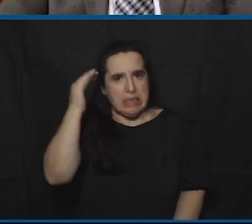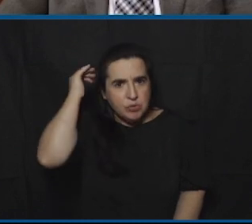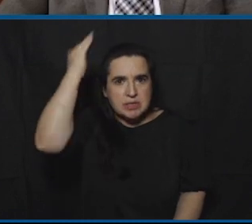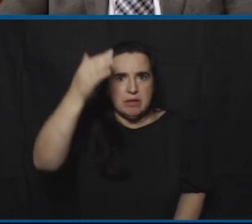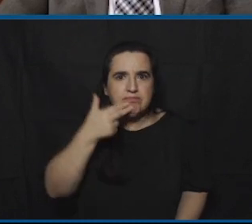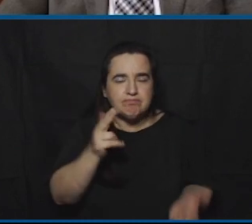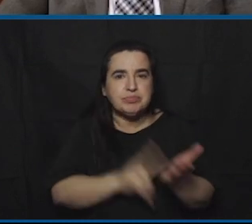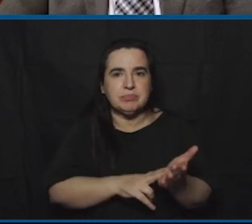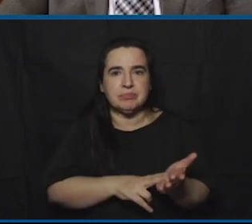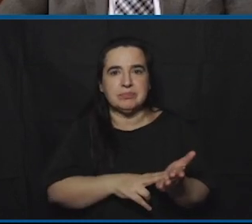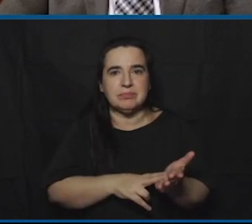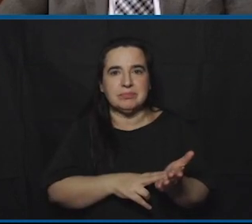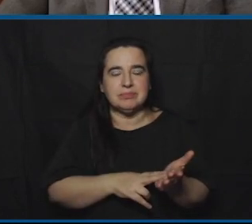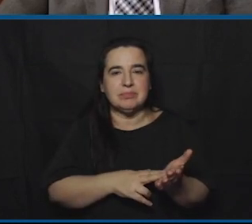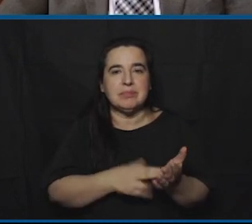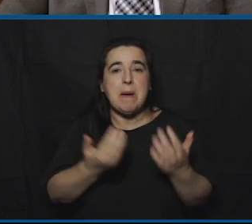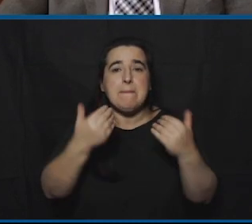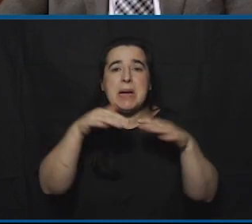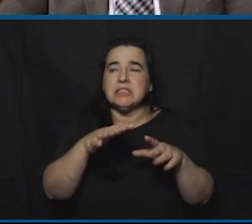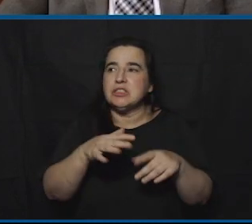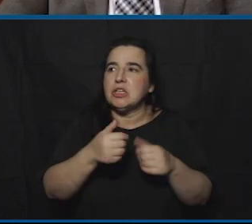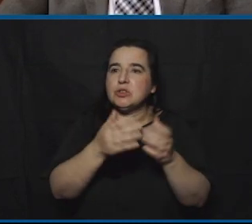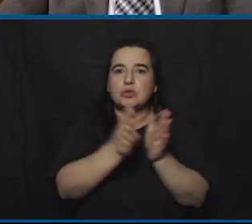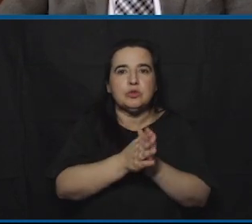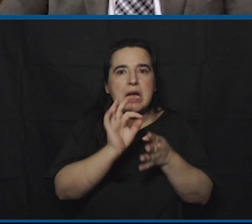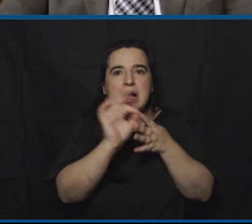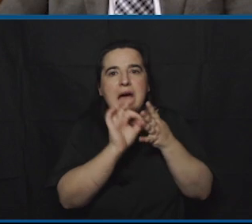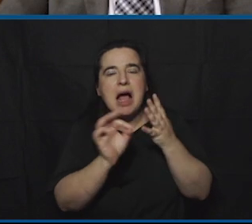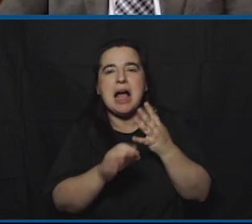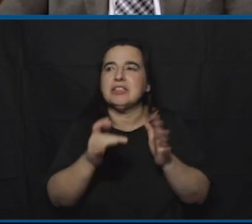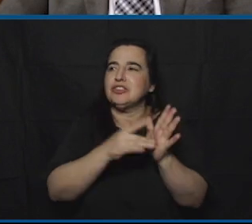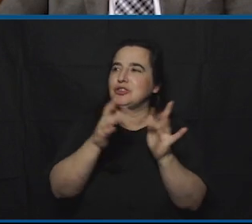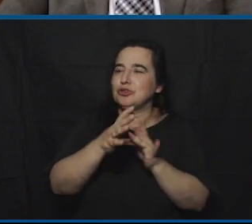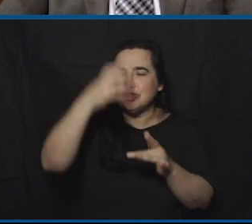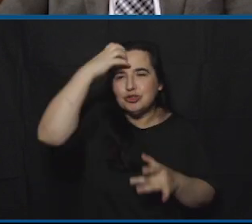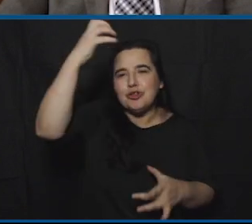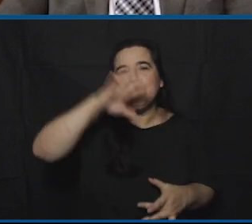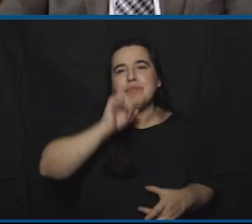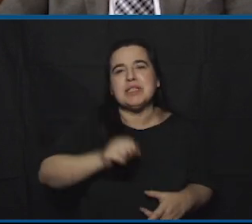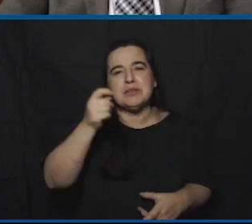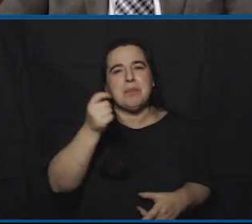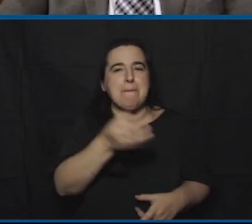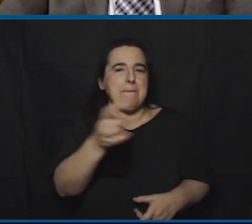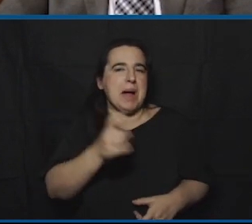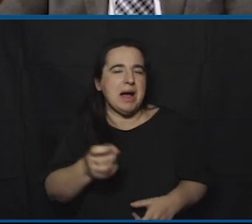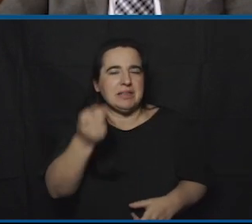não é? Mas mesmo o resto das dimensões que descreve Jesus como o príncipe da paz, esta